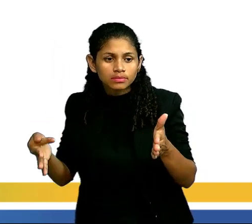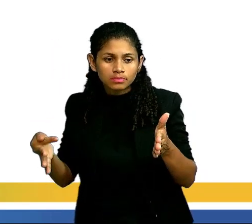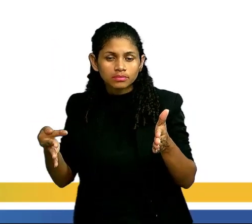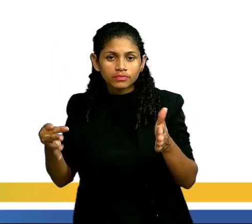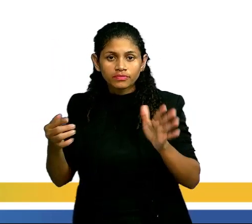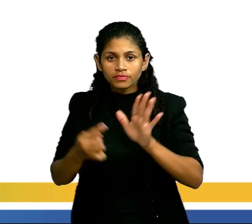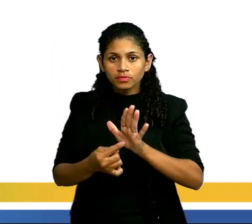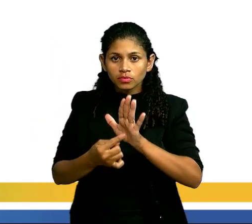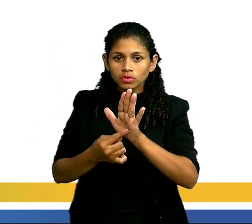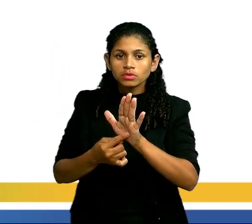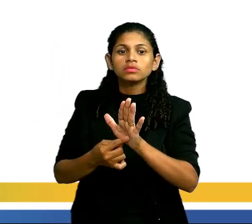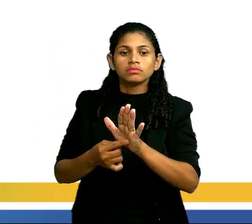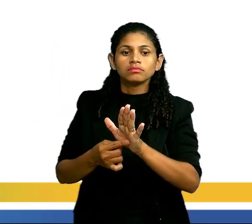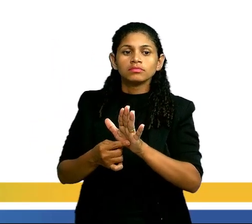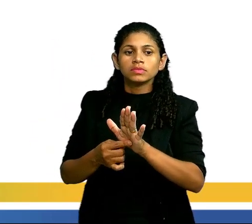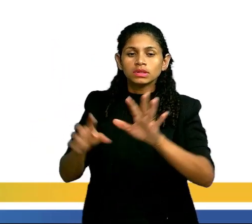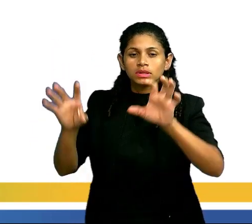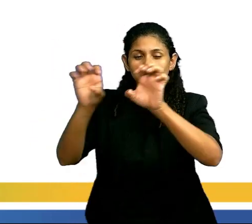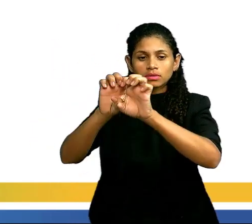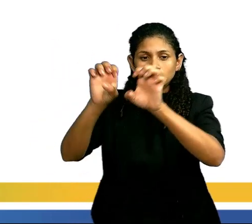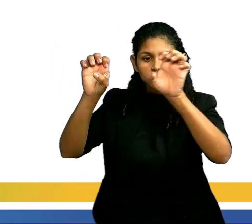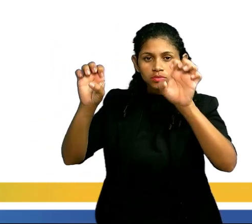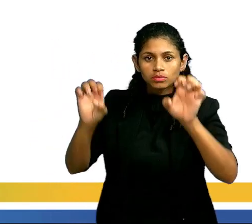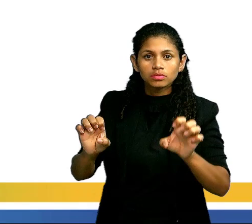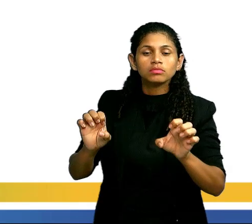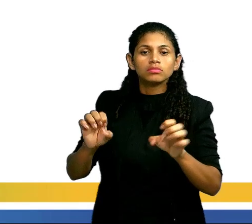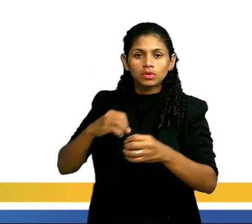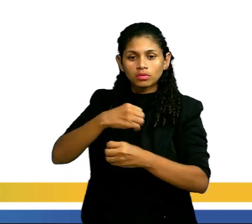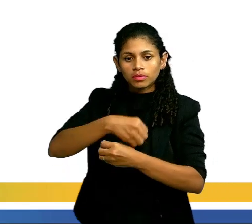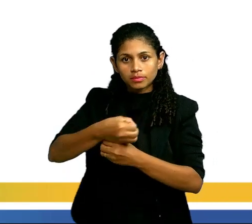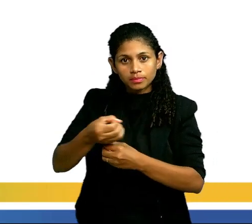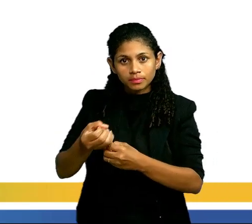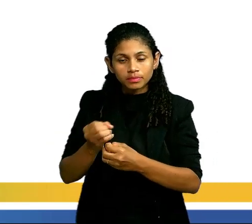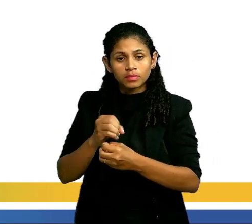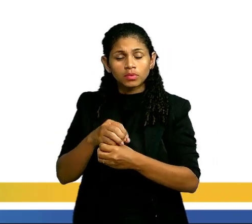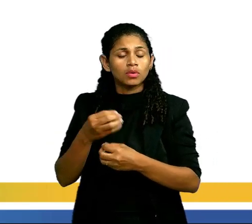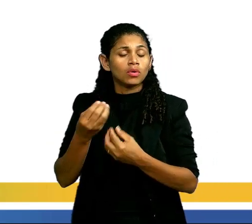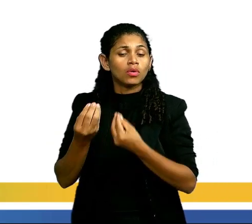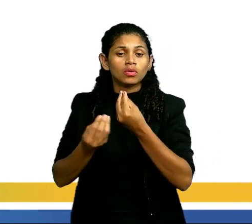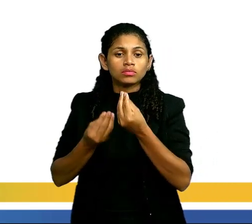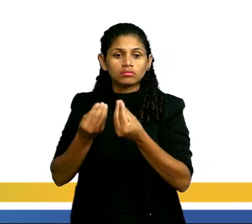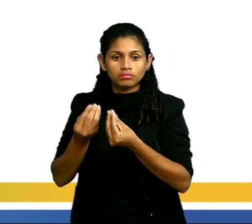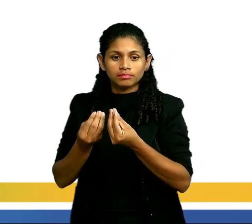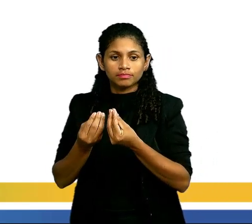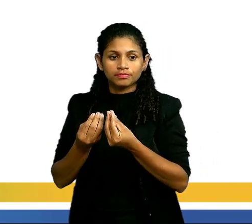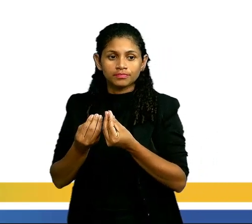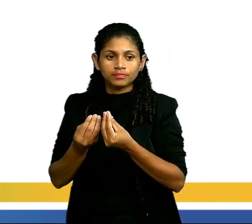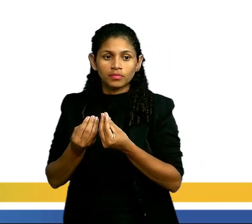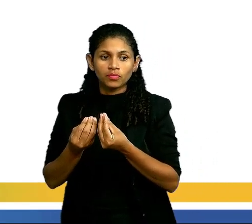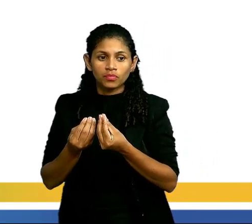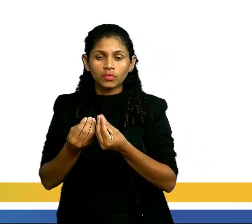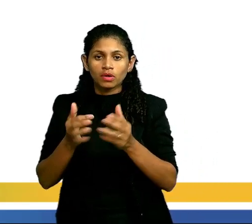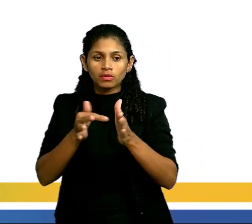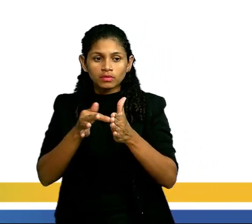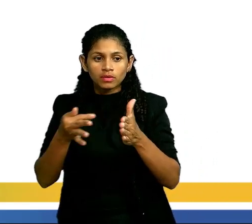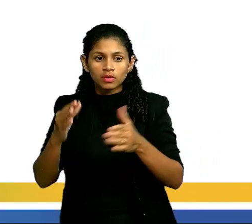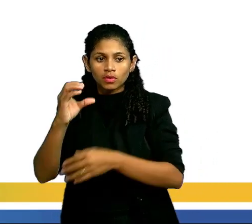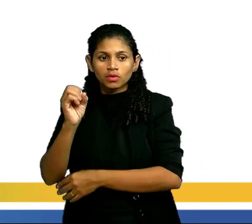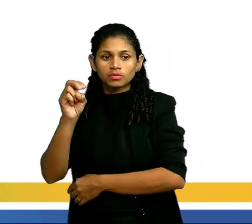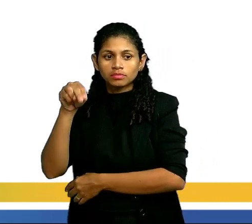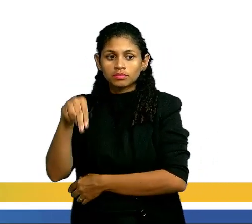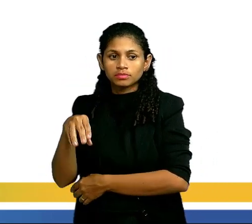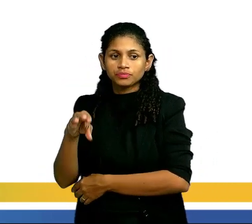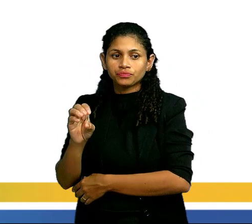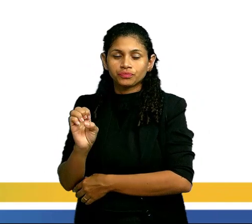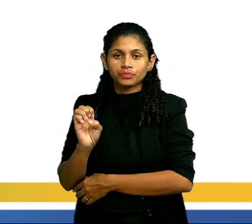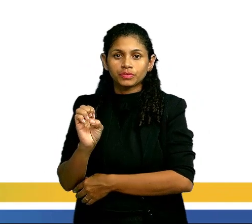esqueleto da molécula, todos os átomos, carbono, hidrogênio, como que eles estão distribuídos. A fórmula condensada ela vai simplificar a estrutura